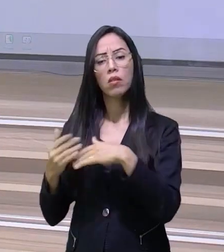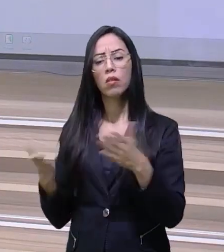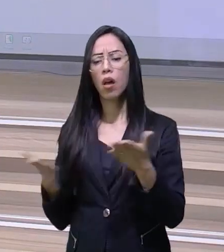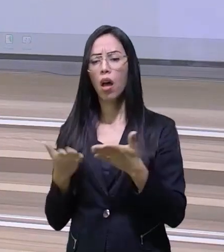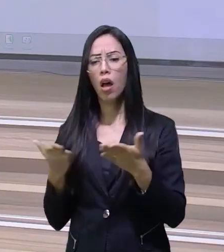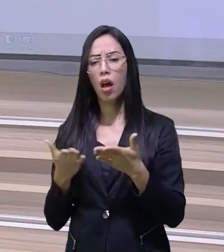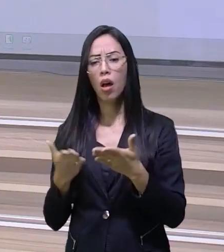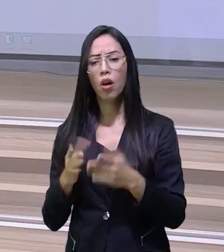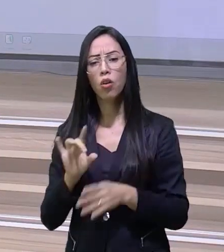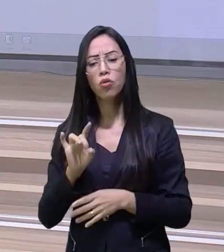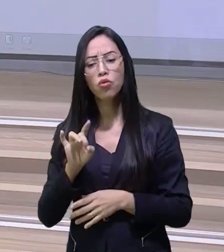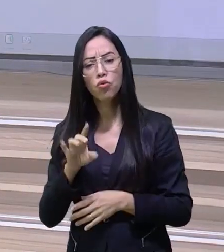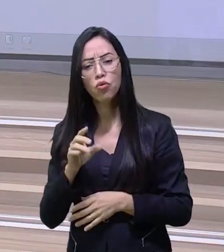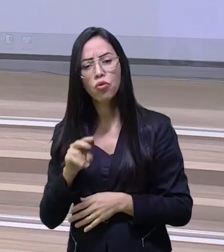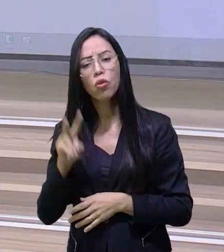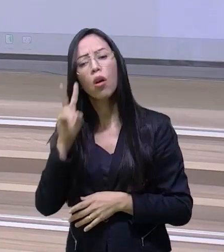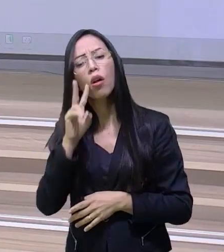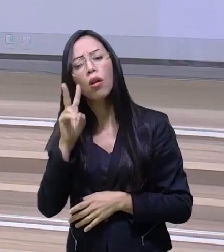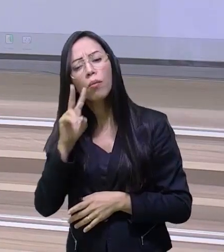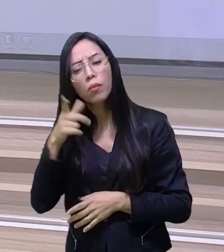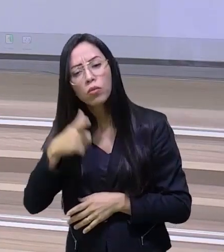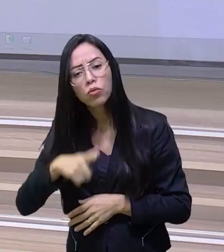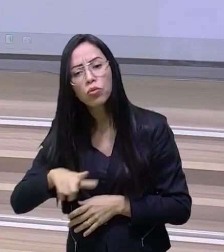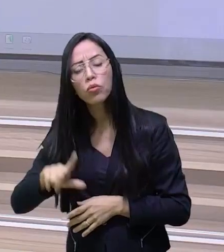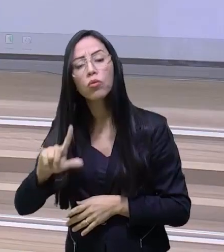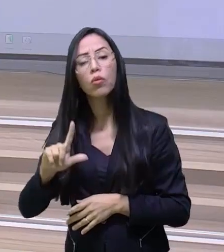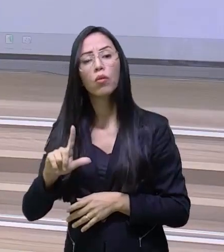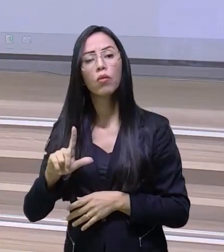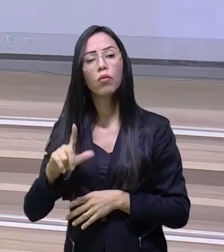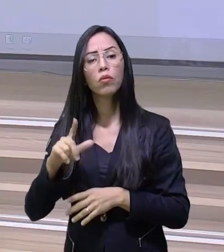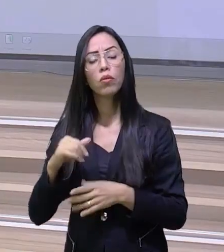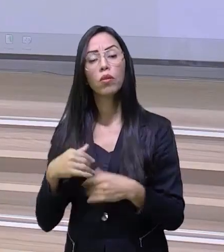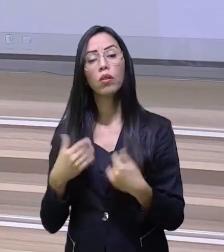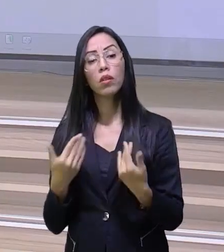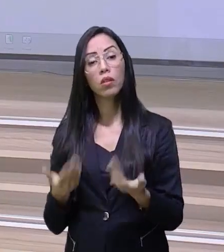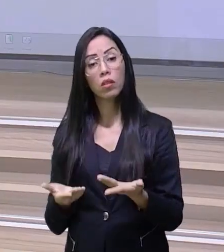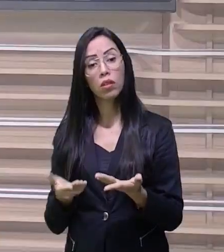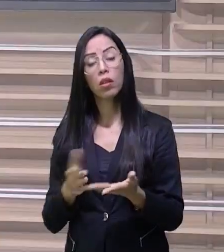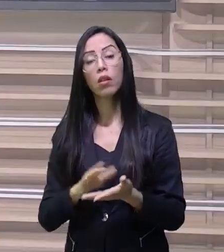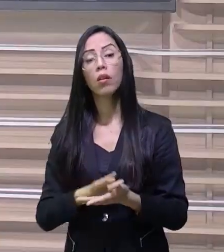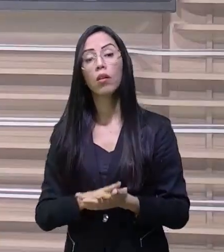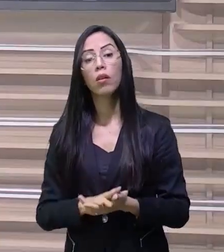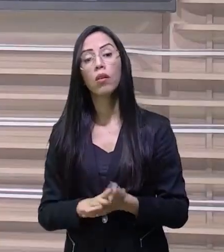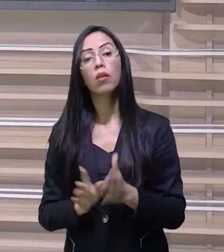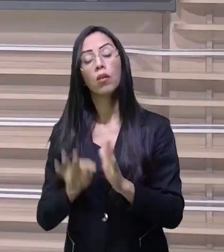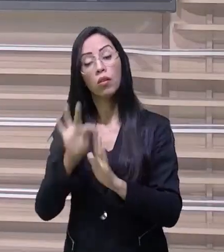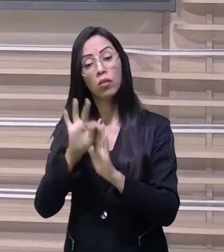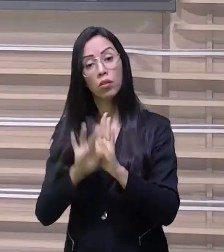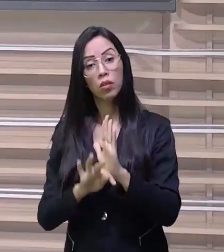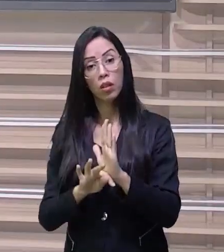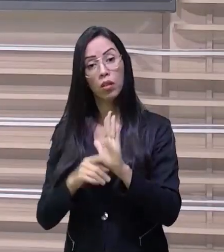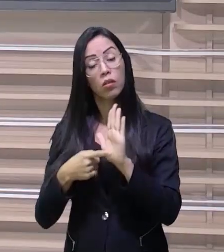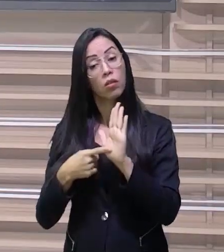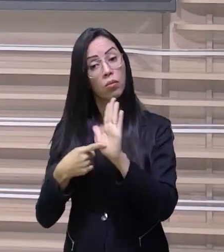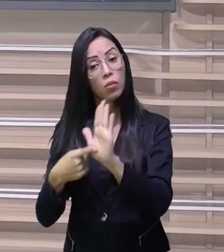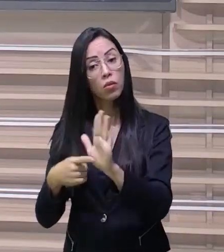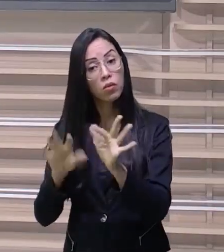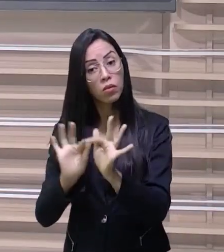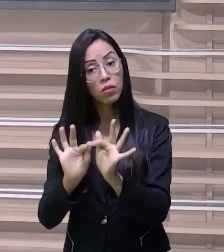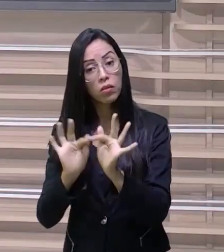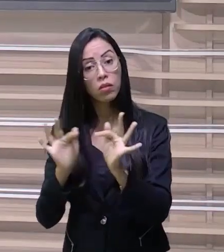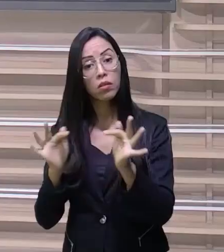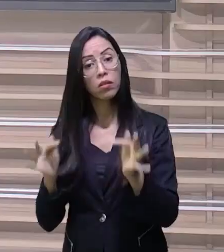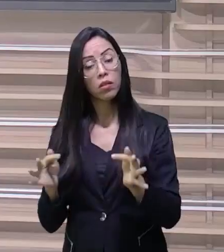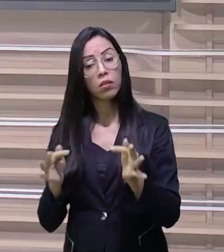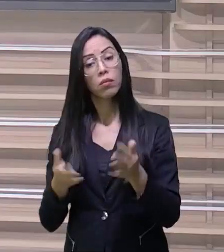reforço para você. Então, prestem atenção. Olha só o que é um texto expositivo. Muito simples.